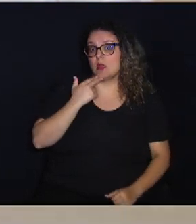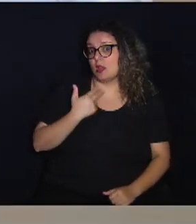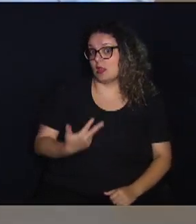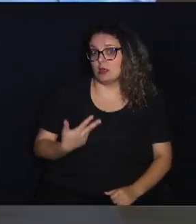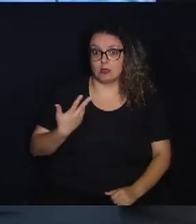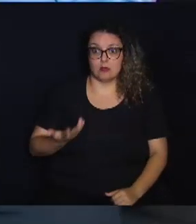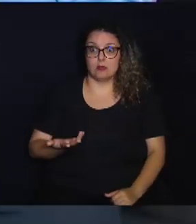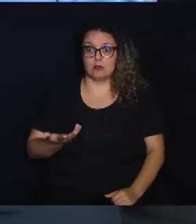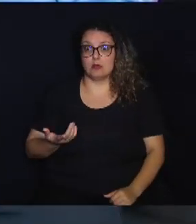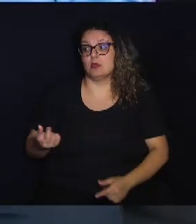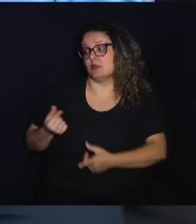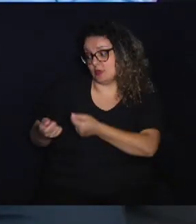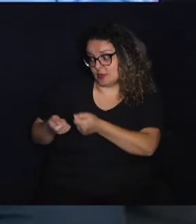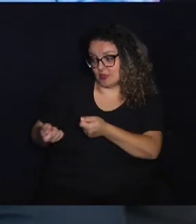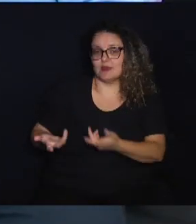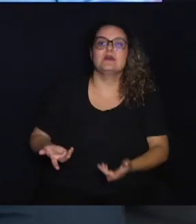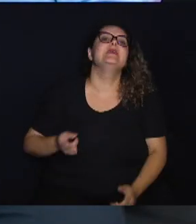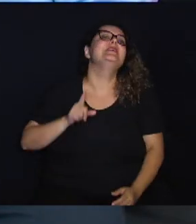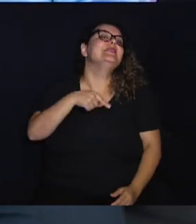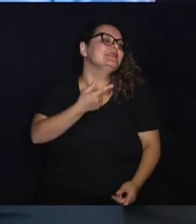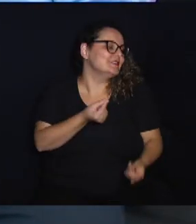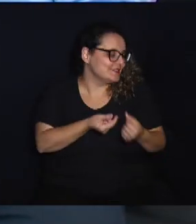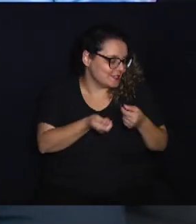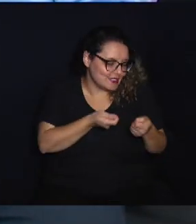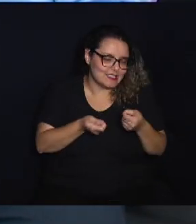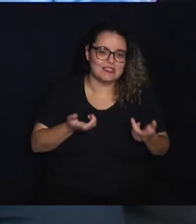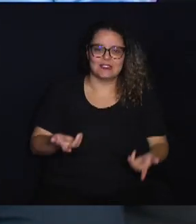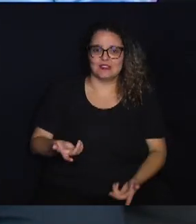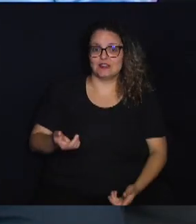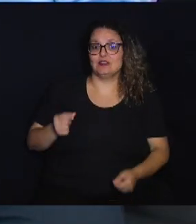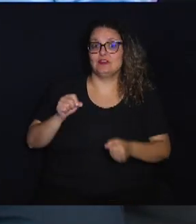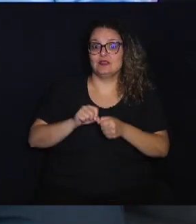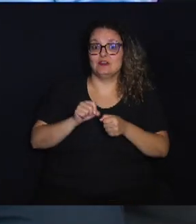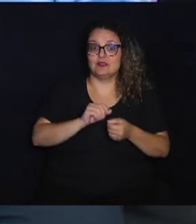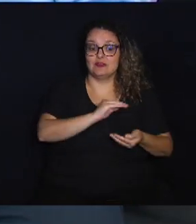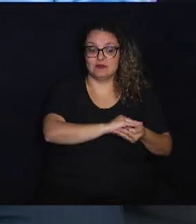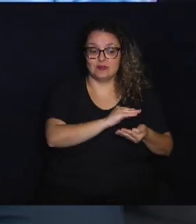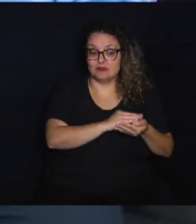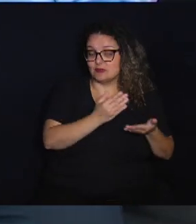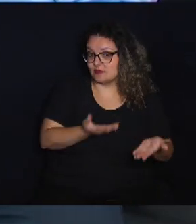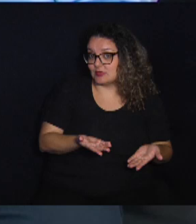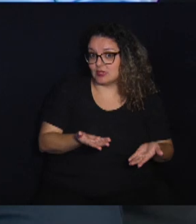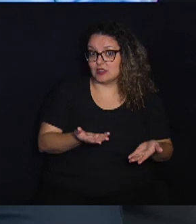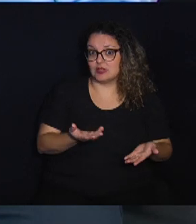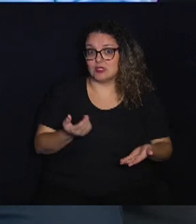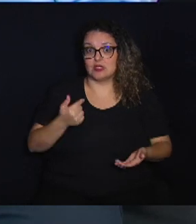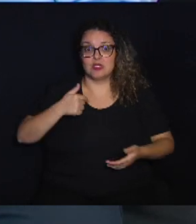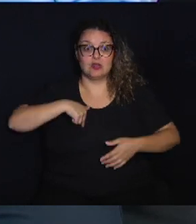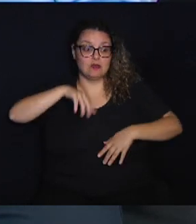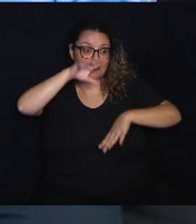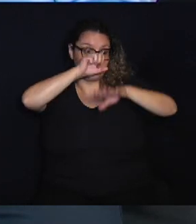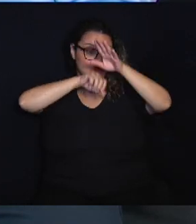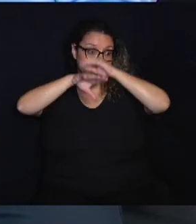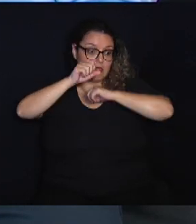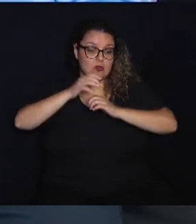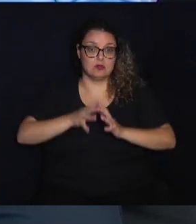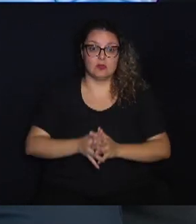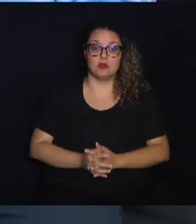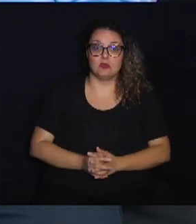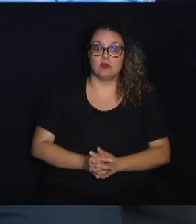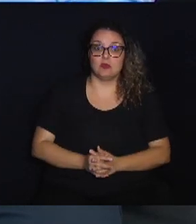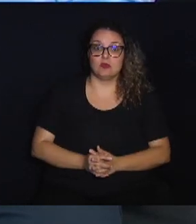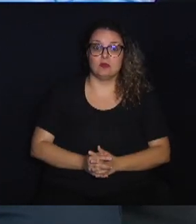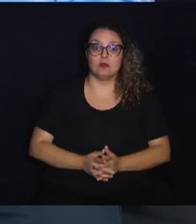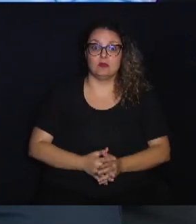vou economizar mais dinheiro, eu vou fazer uma poupança, eu vou aprender